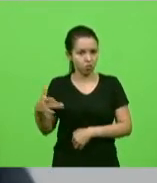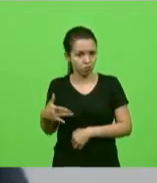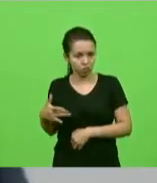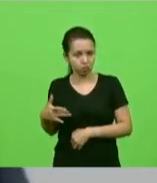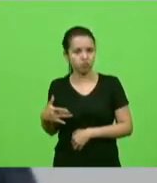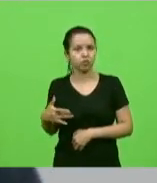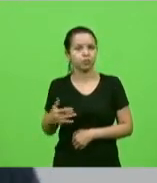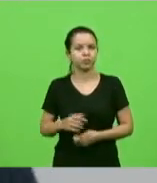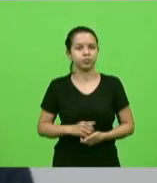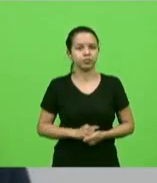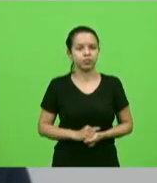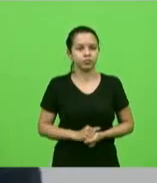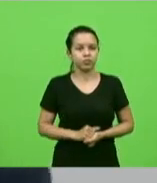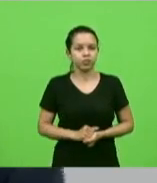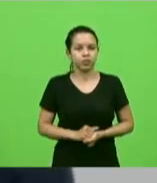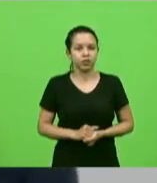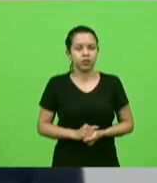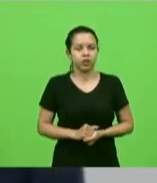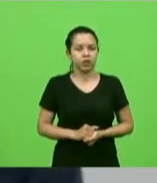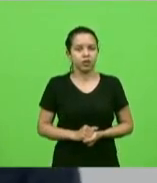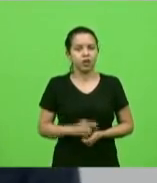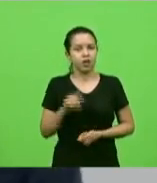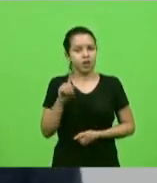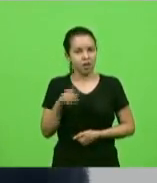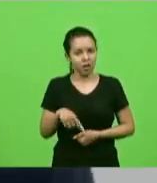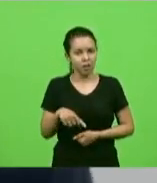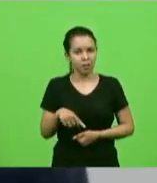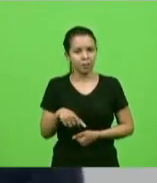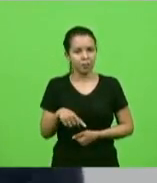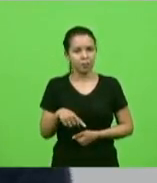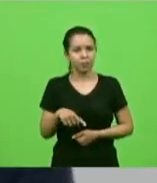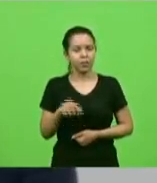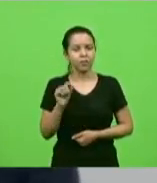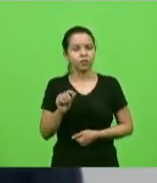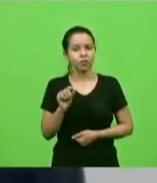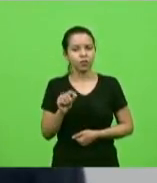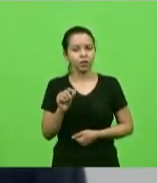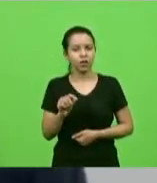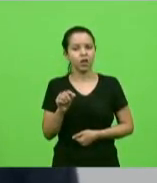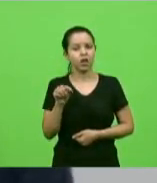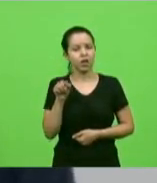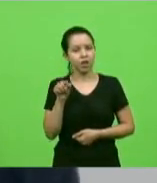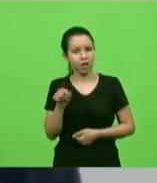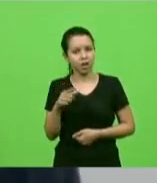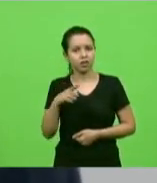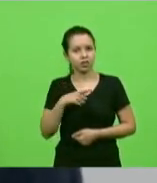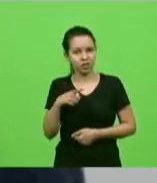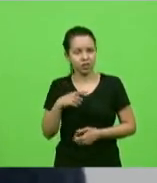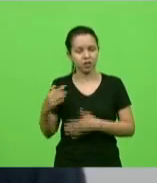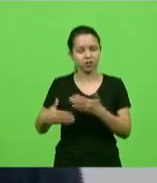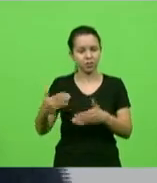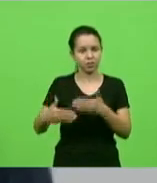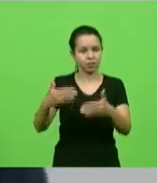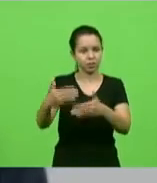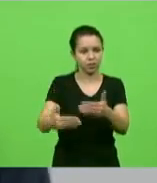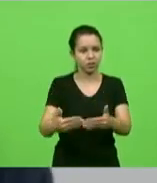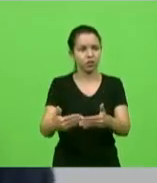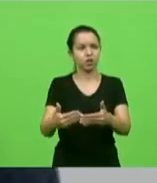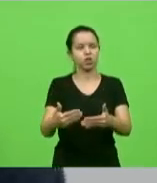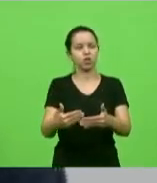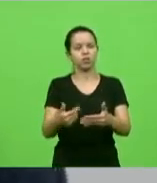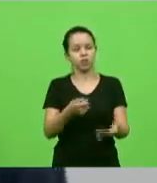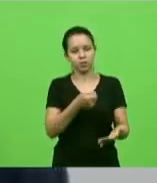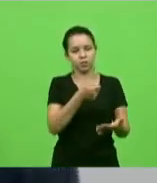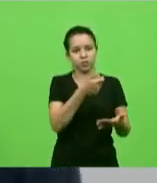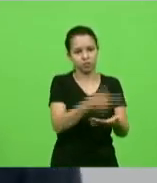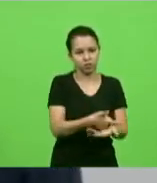se constitui, na verdade, na pedra de toque de que efetivamente estava em andamento o processo de aquisição